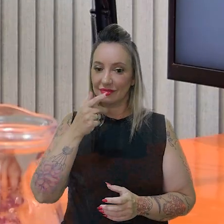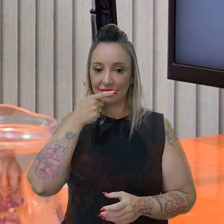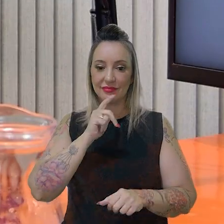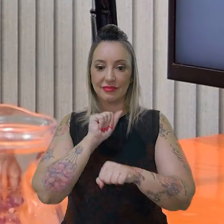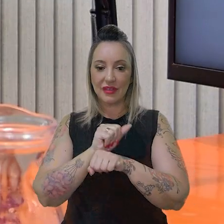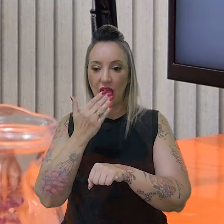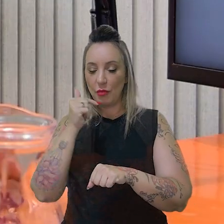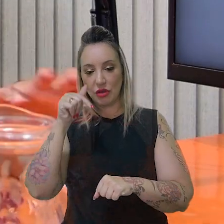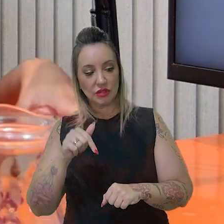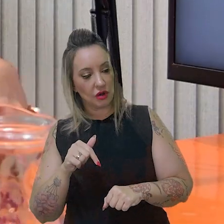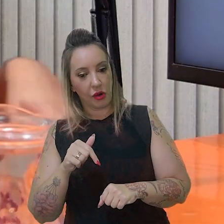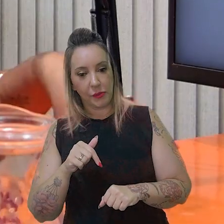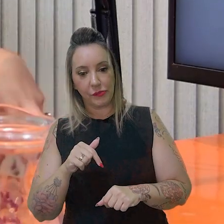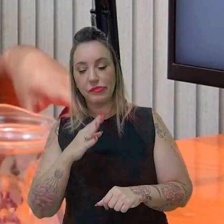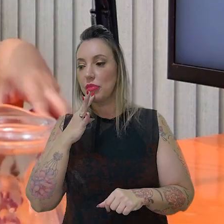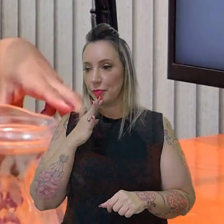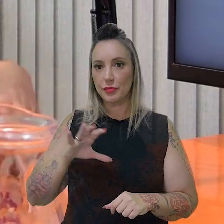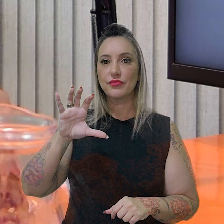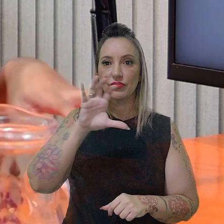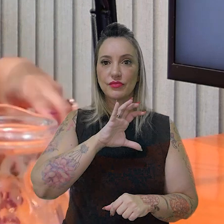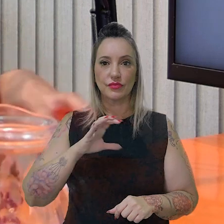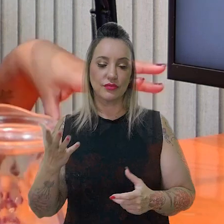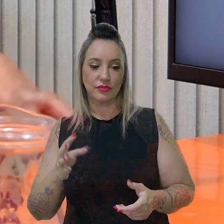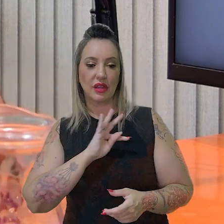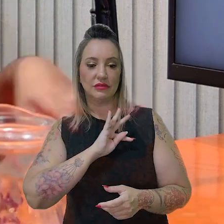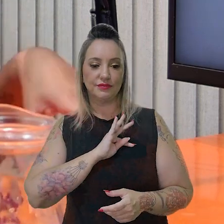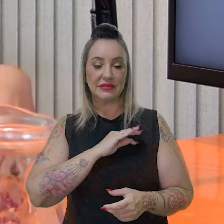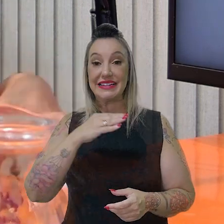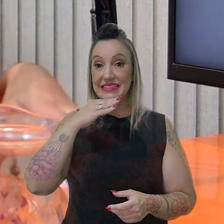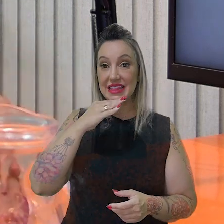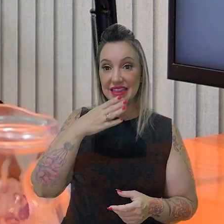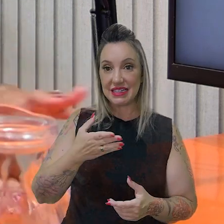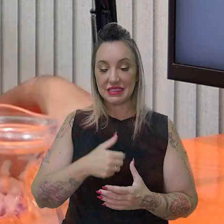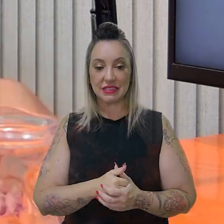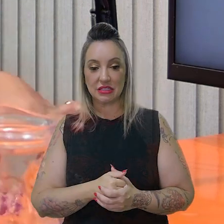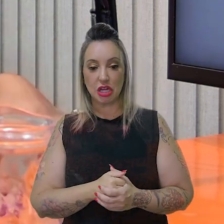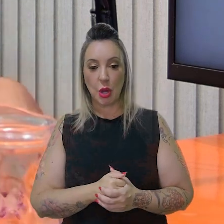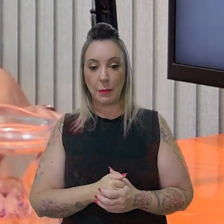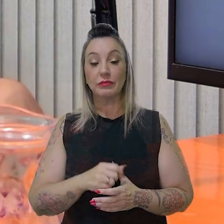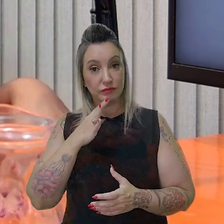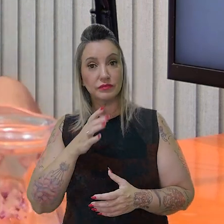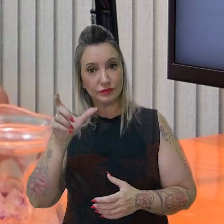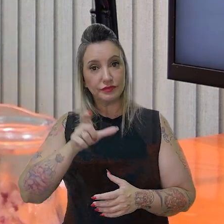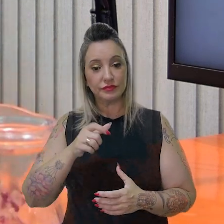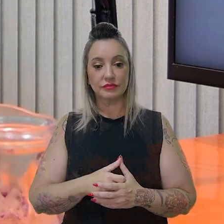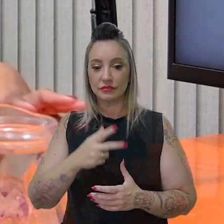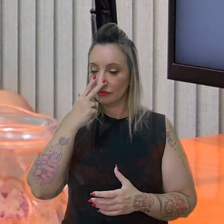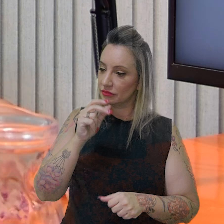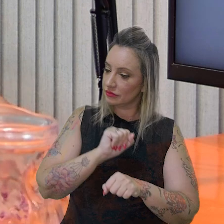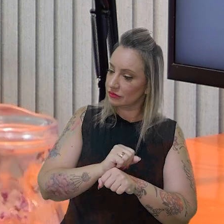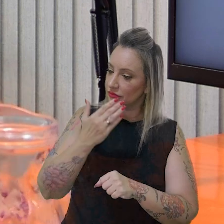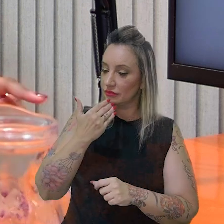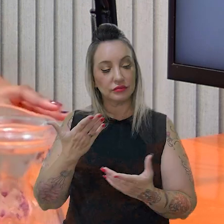almoço por aqui porque tamb conhecia ali região né TT Santana Armênia Eu conheço bastante eu falei assim será que eu paro